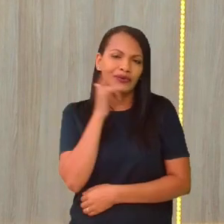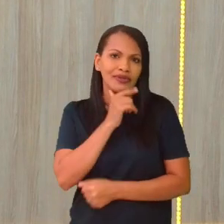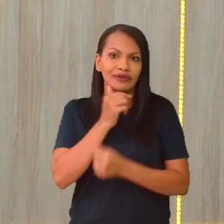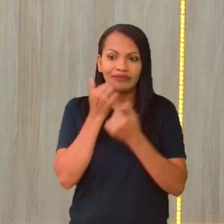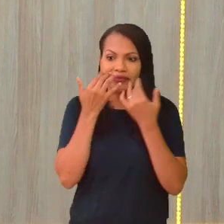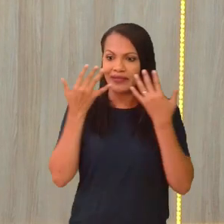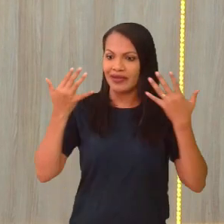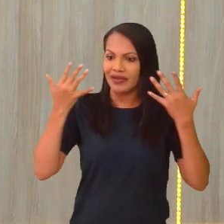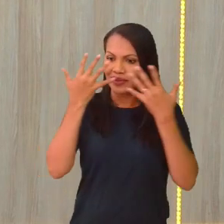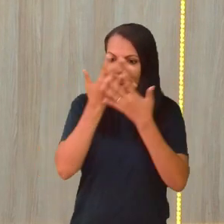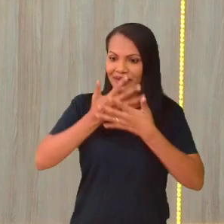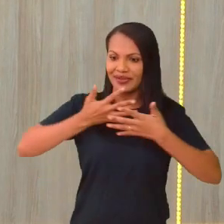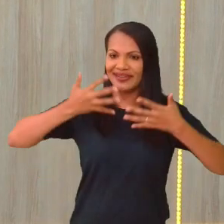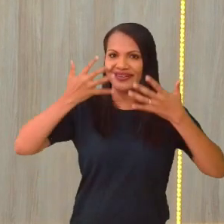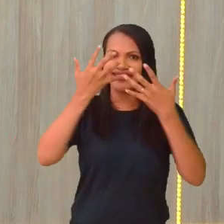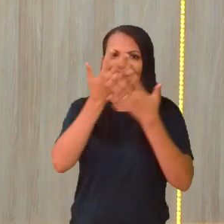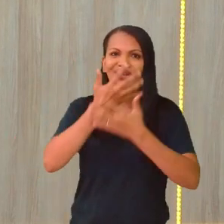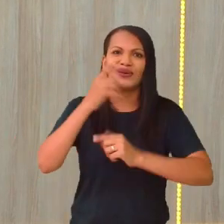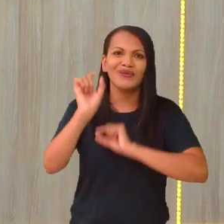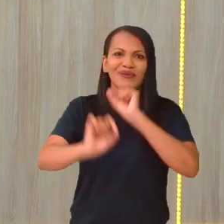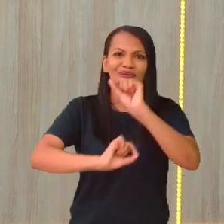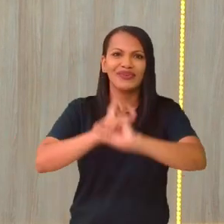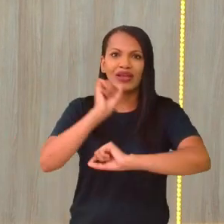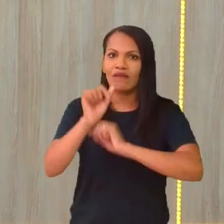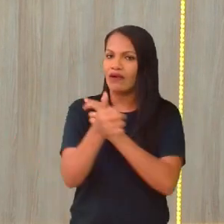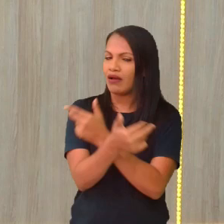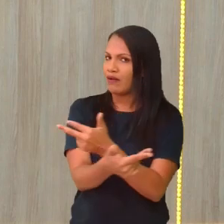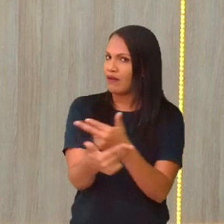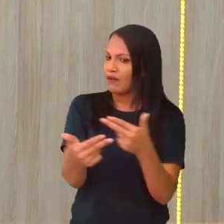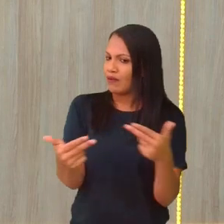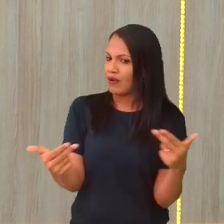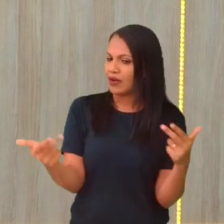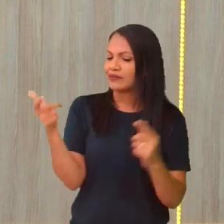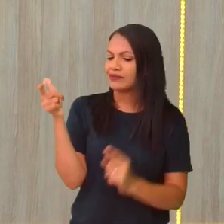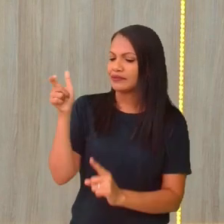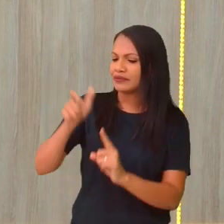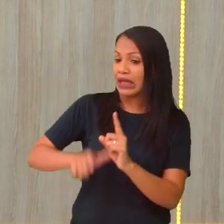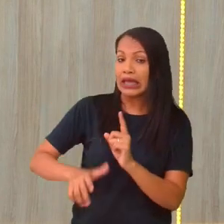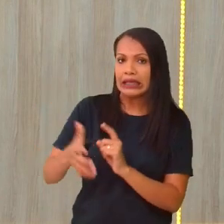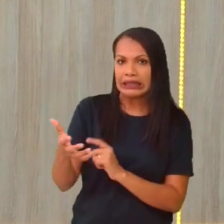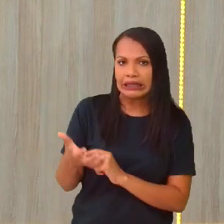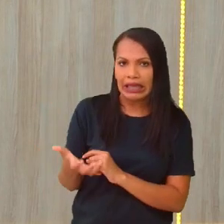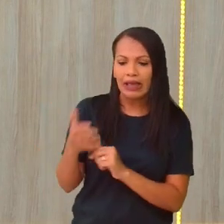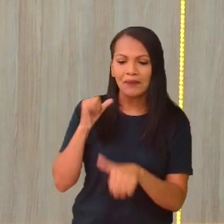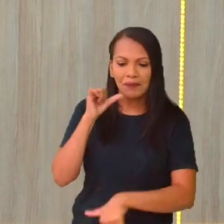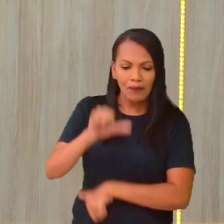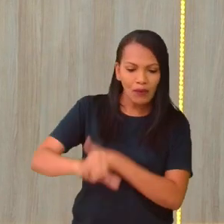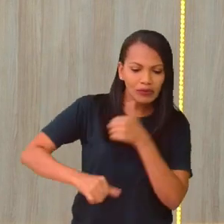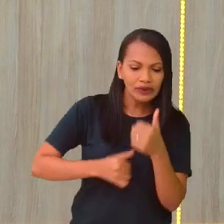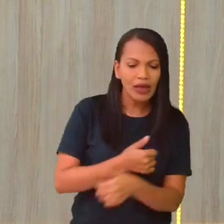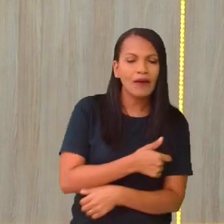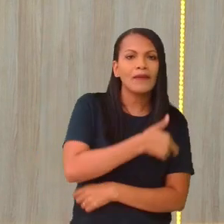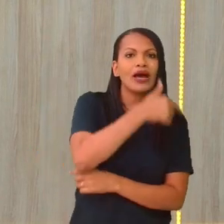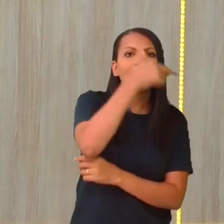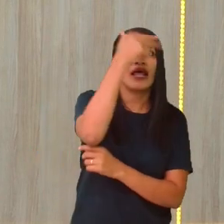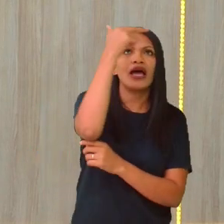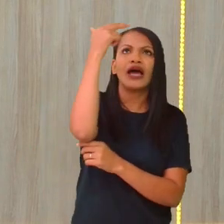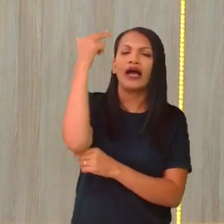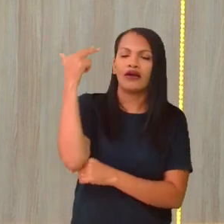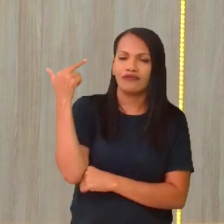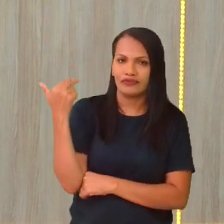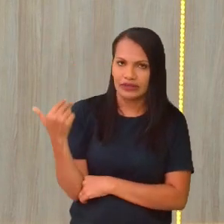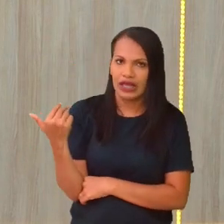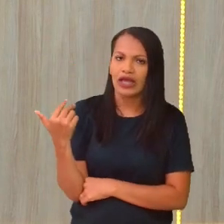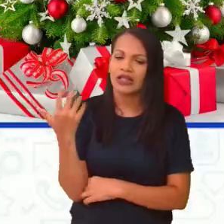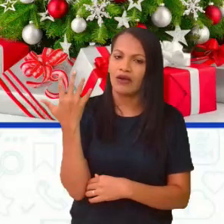vislumbrar do que a história vai ser, né? Vai ser alguma coisa, uma pessoa, uma personagem que quer ser árvore de Natal. Então, bora lá para a história,